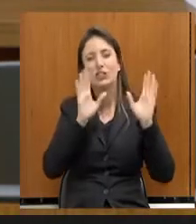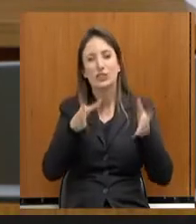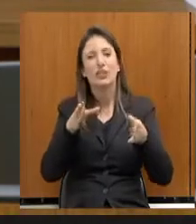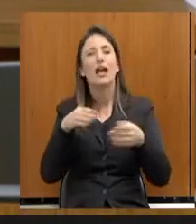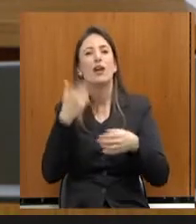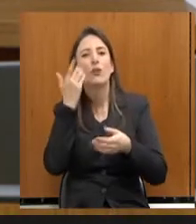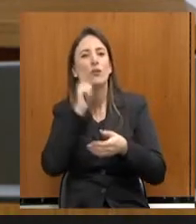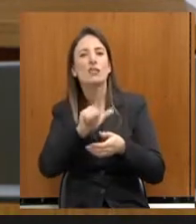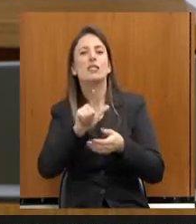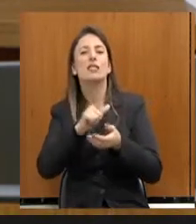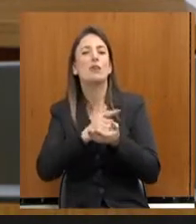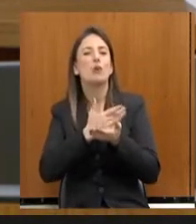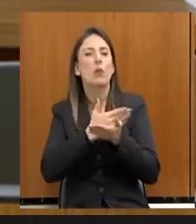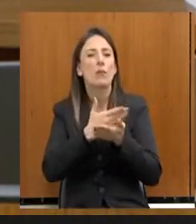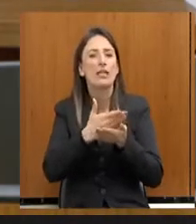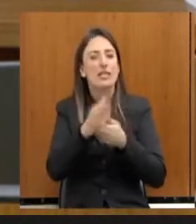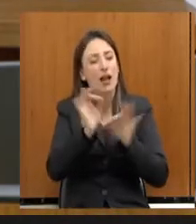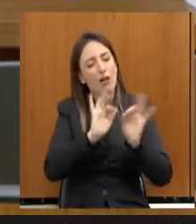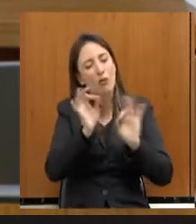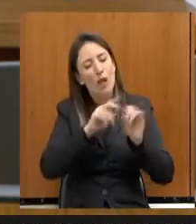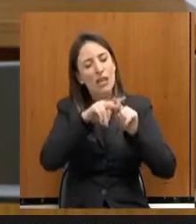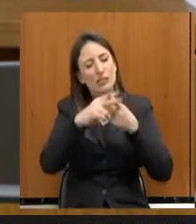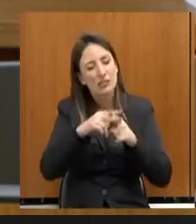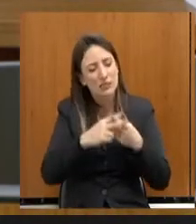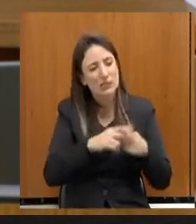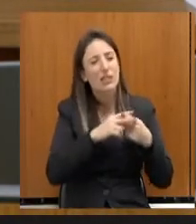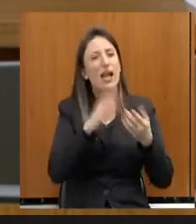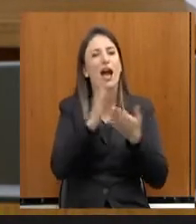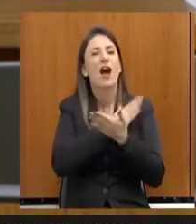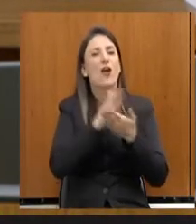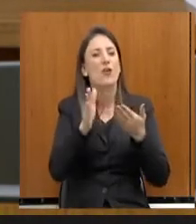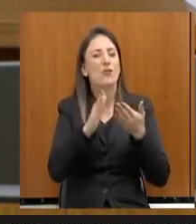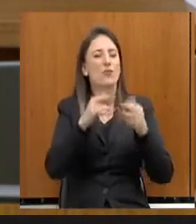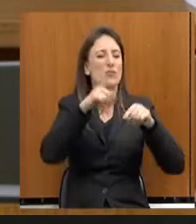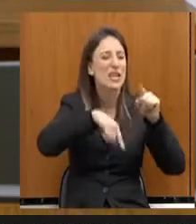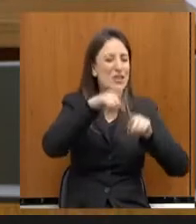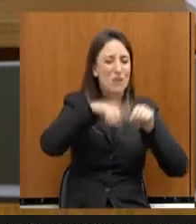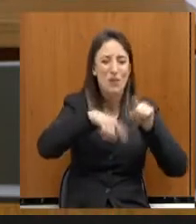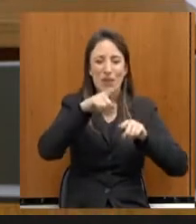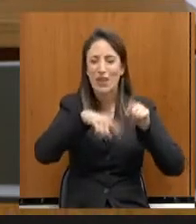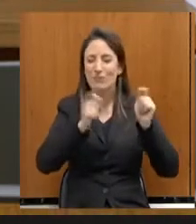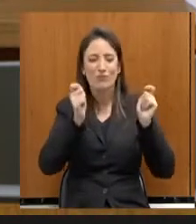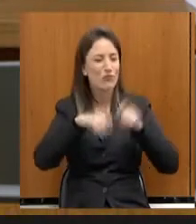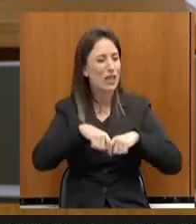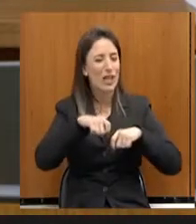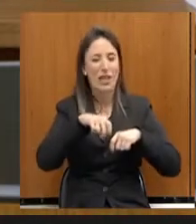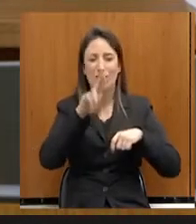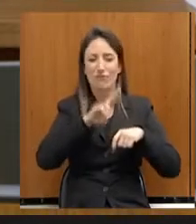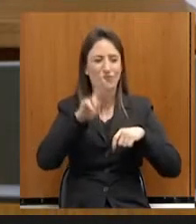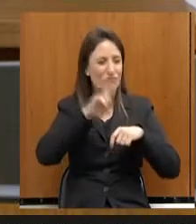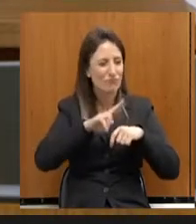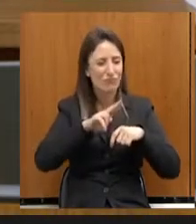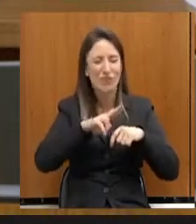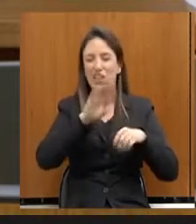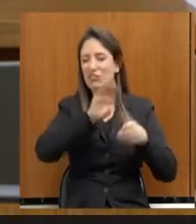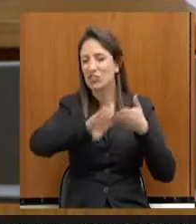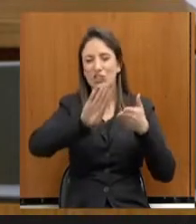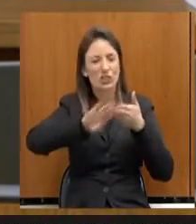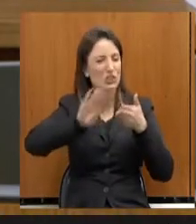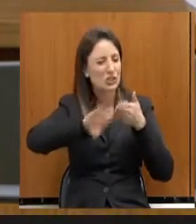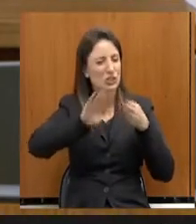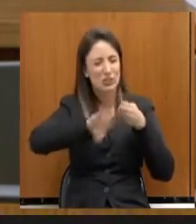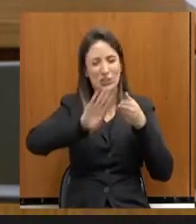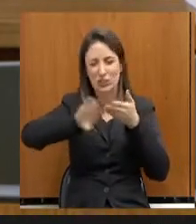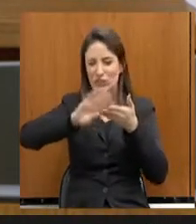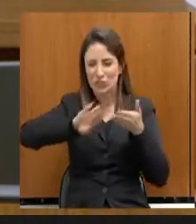conservação demolimos alguns equipamentos que não tinham condição mais de serem recuperados fizemos uma grande limpeza